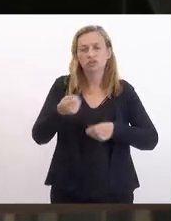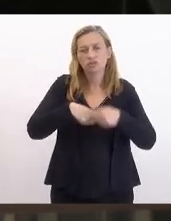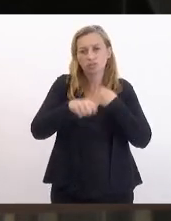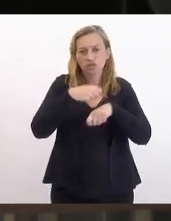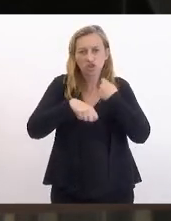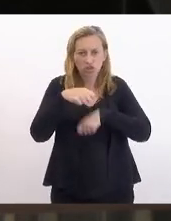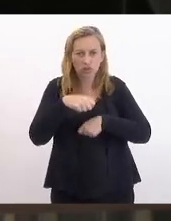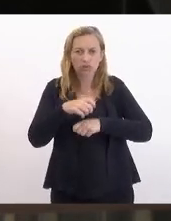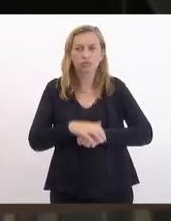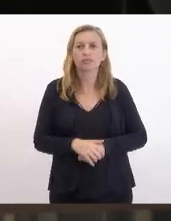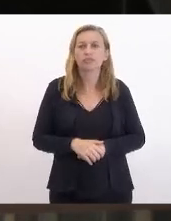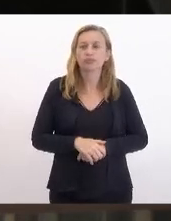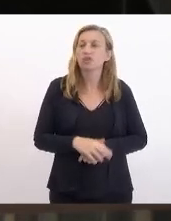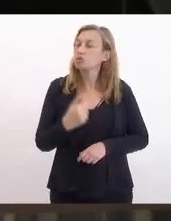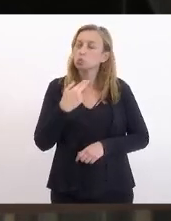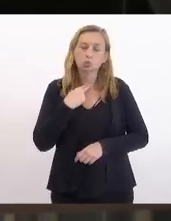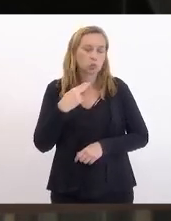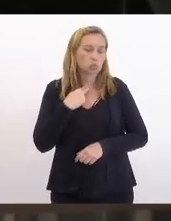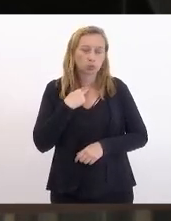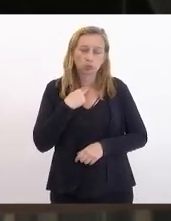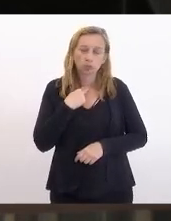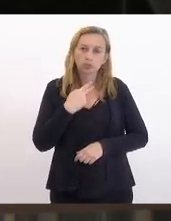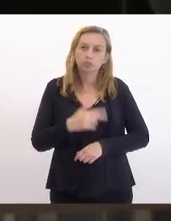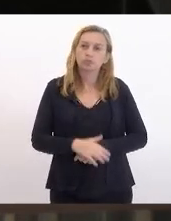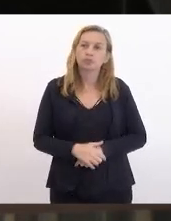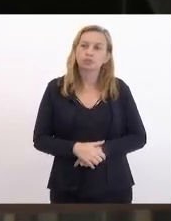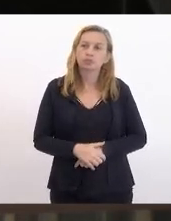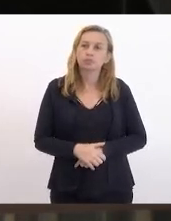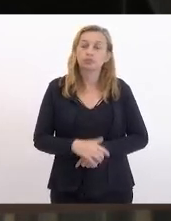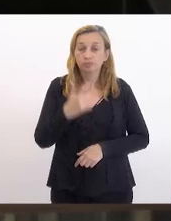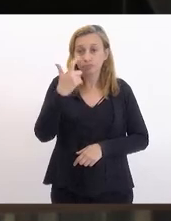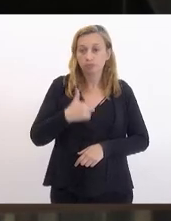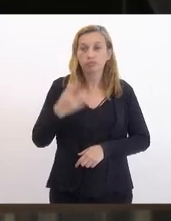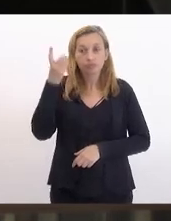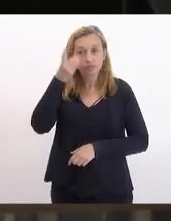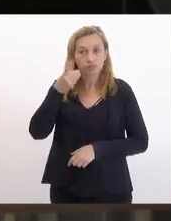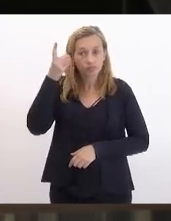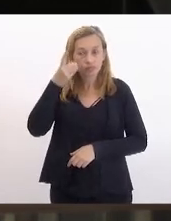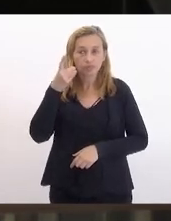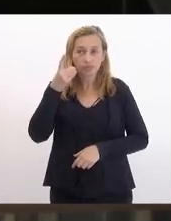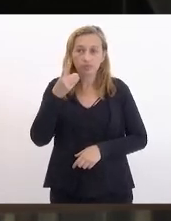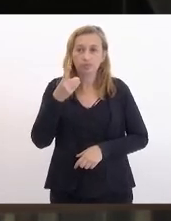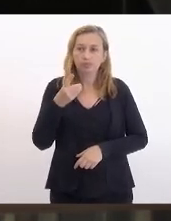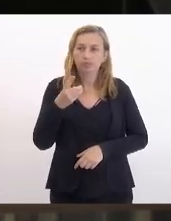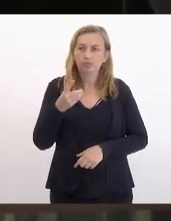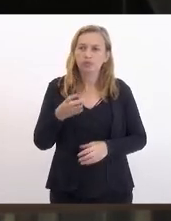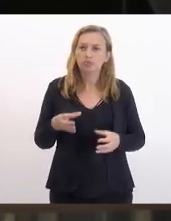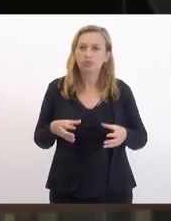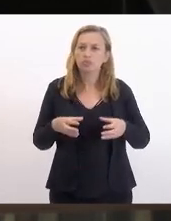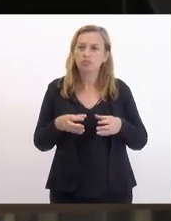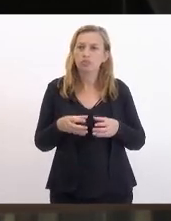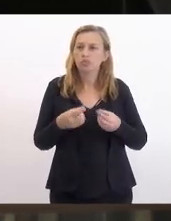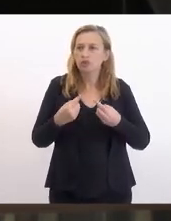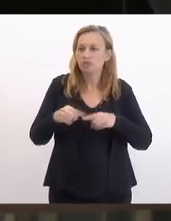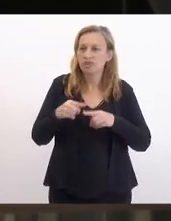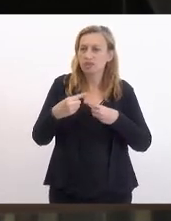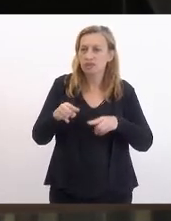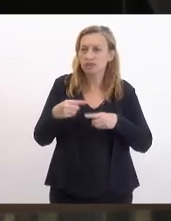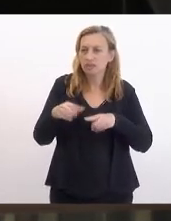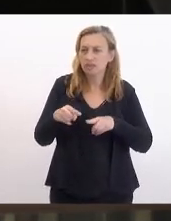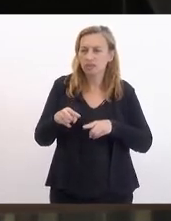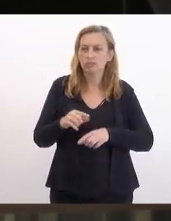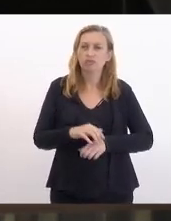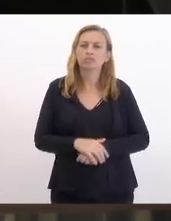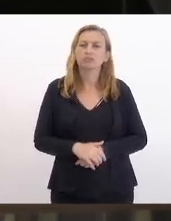administrativos o que não pode é ser deputado o padre instrumento de perseguição e